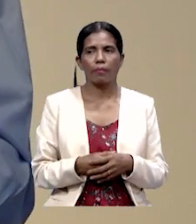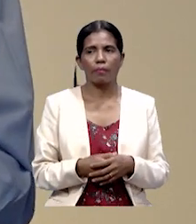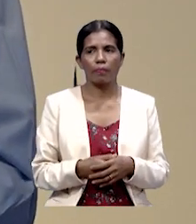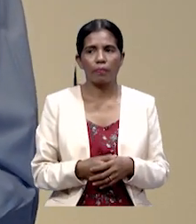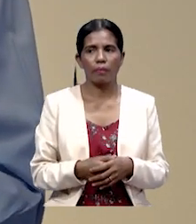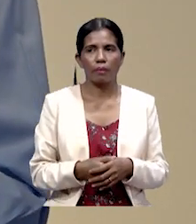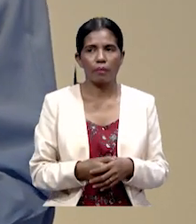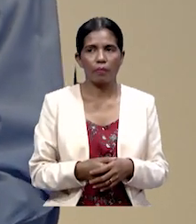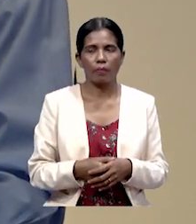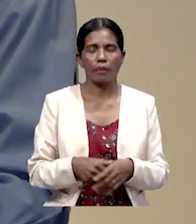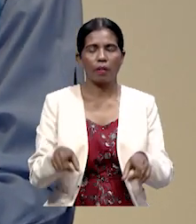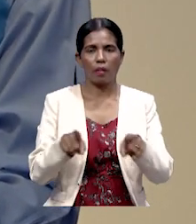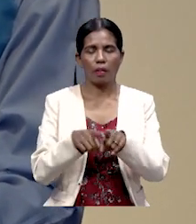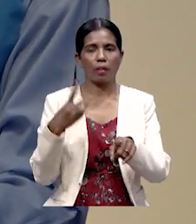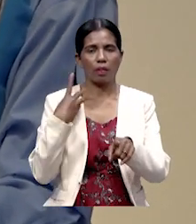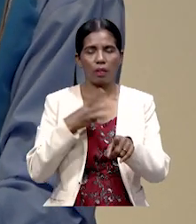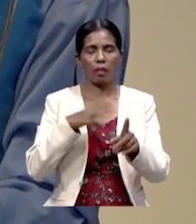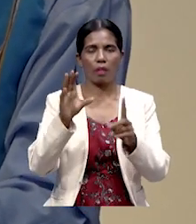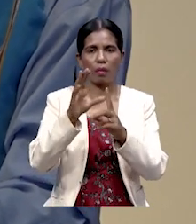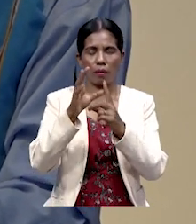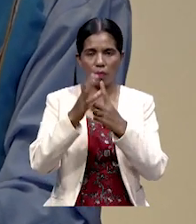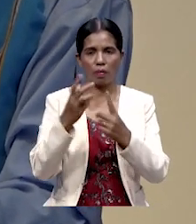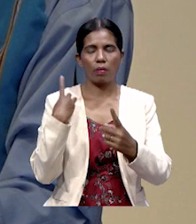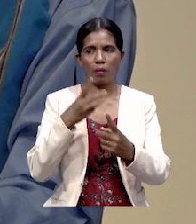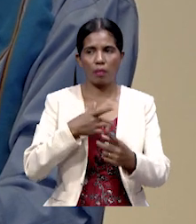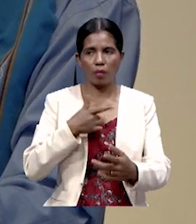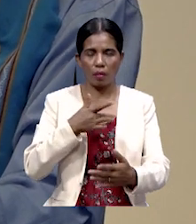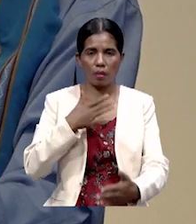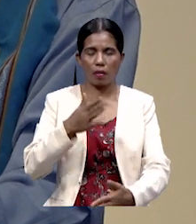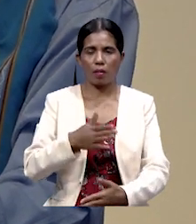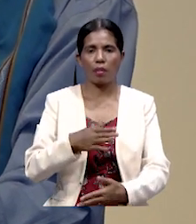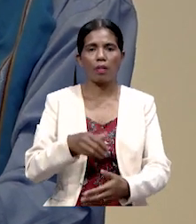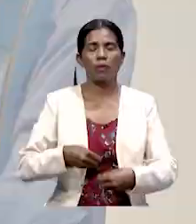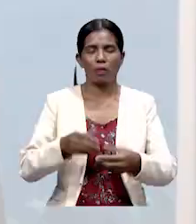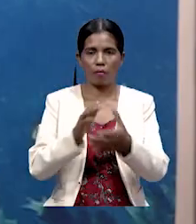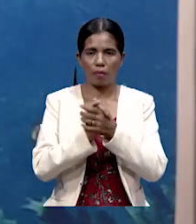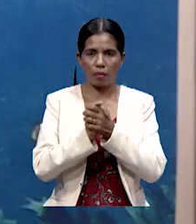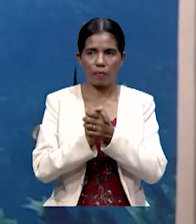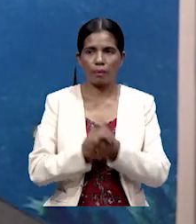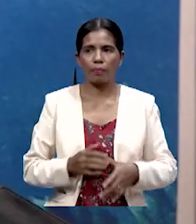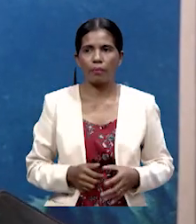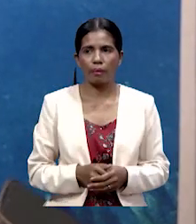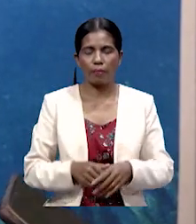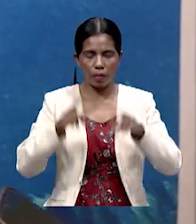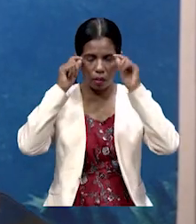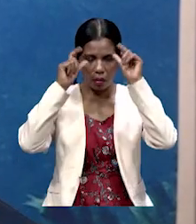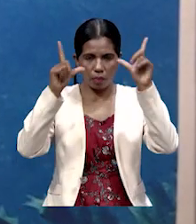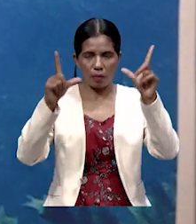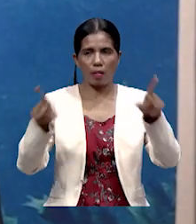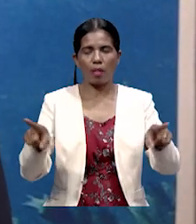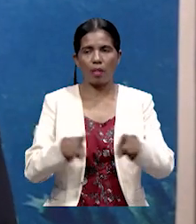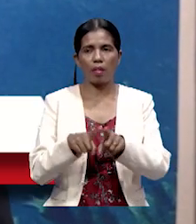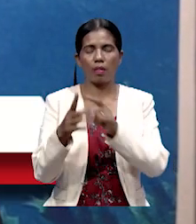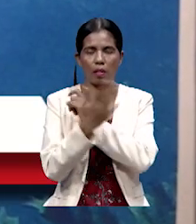a cultura da nossa nação e a percepção que os timorenses têm do mundo. Timor-Leste nessa